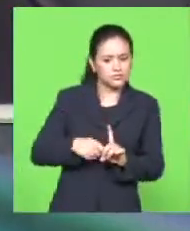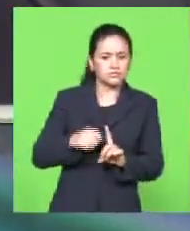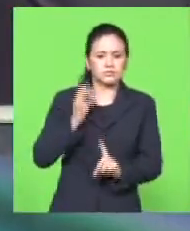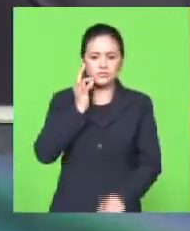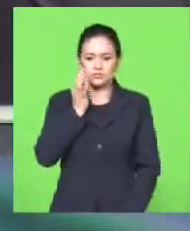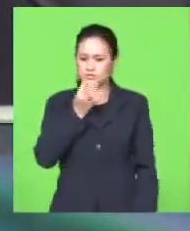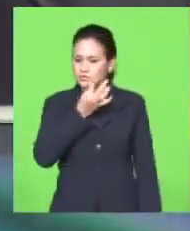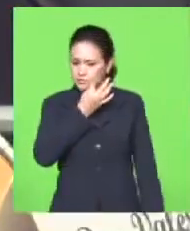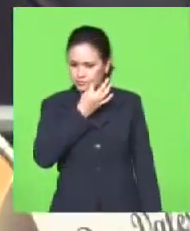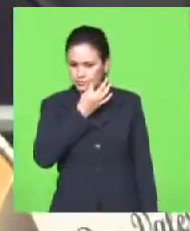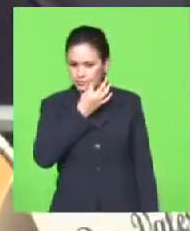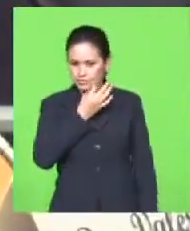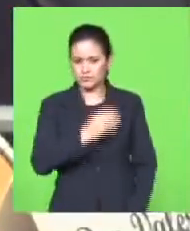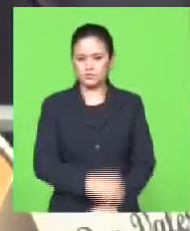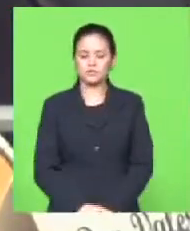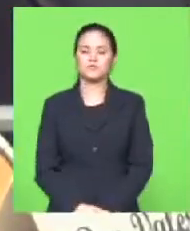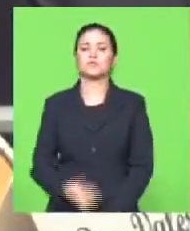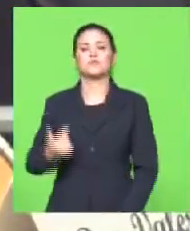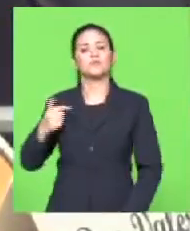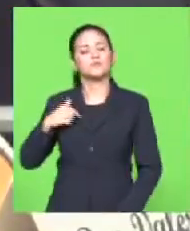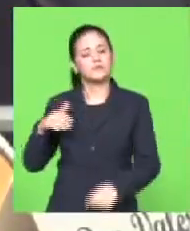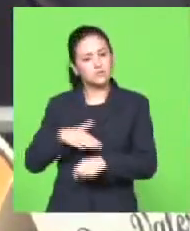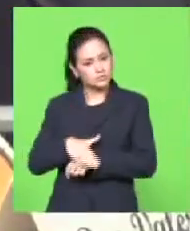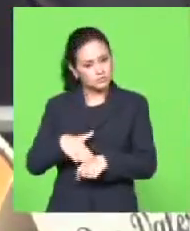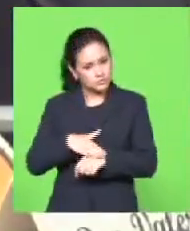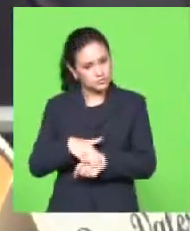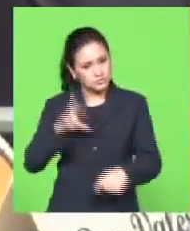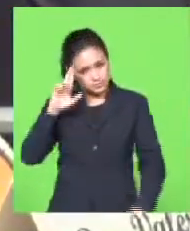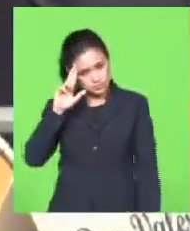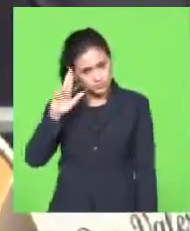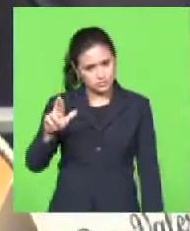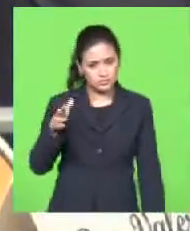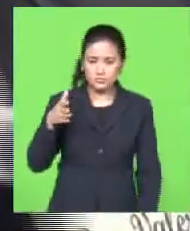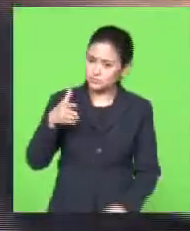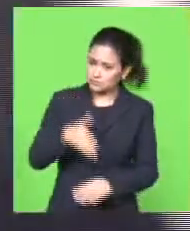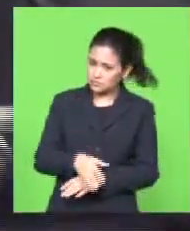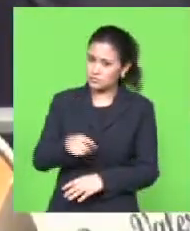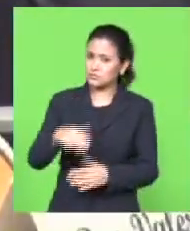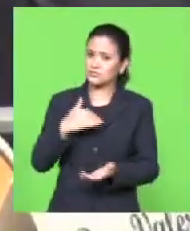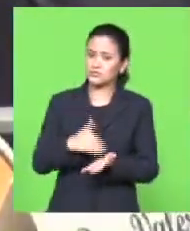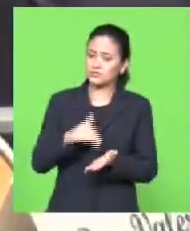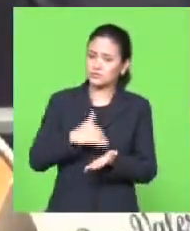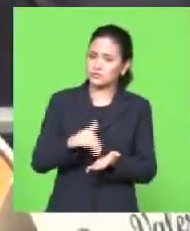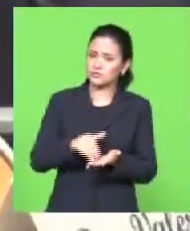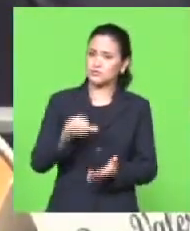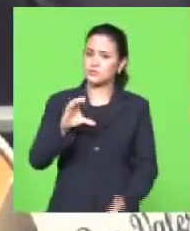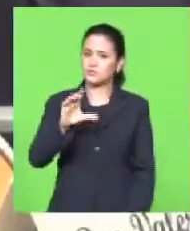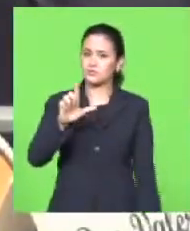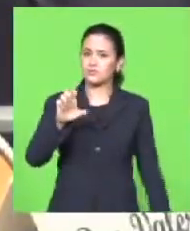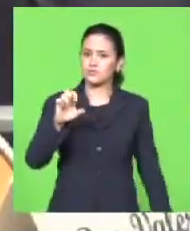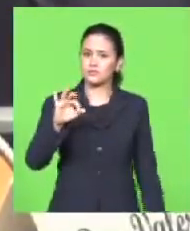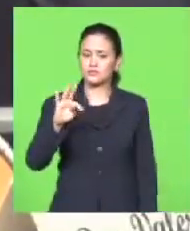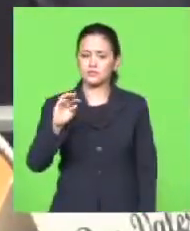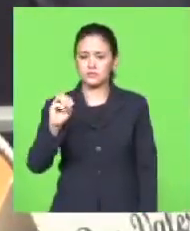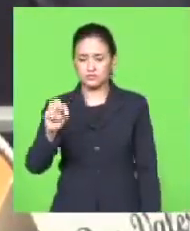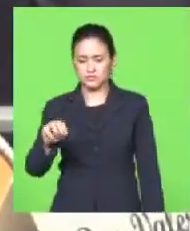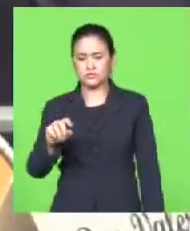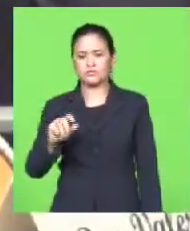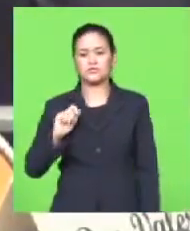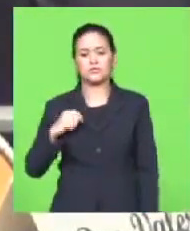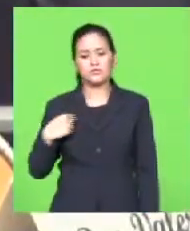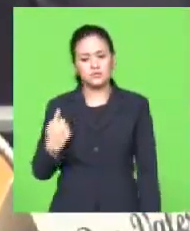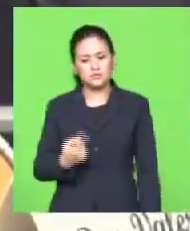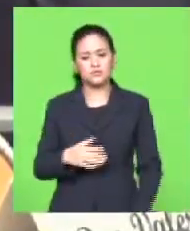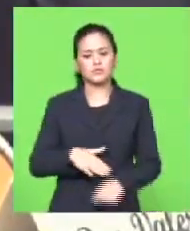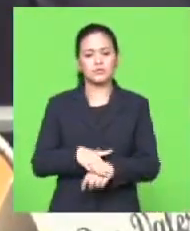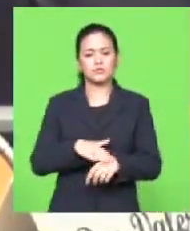na qual eu estive com as lideranças lá, com o secretário de Infraestrutura, Cleito Noleto, para tentarmos, né, um acordo para que